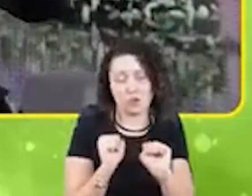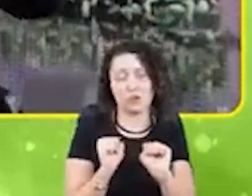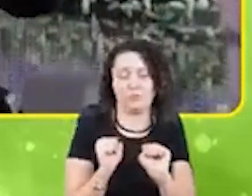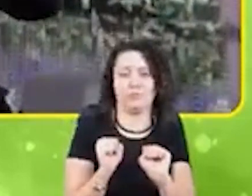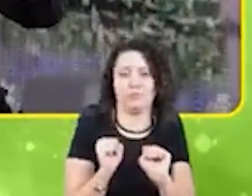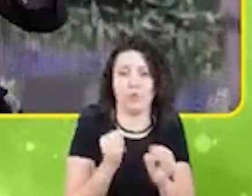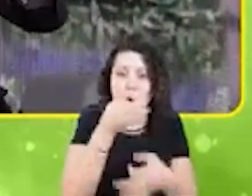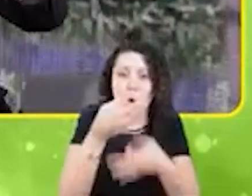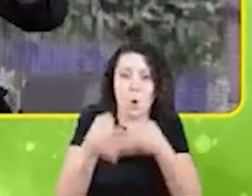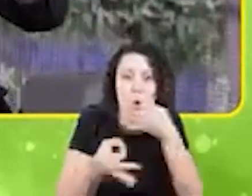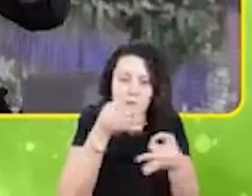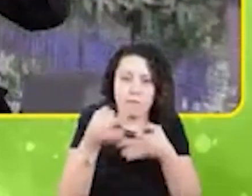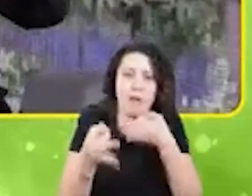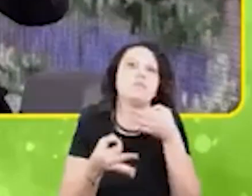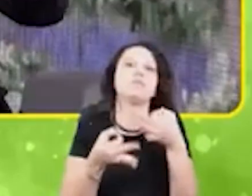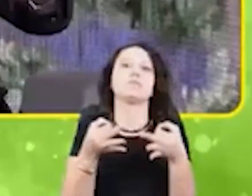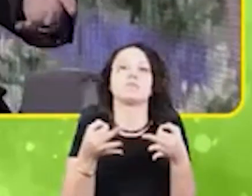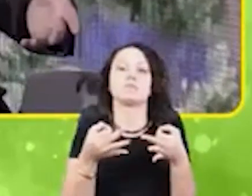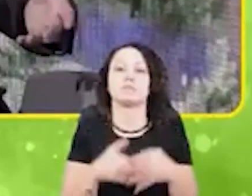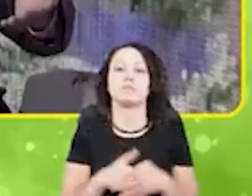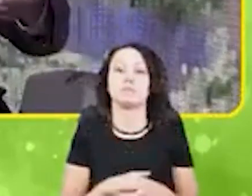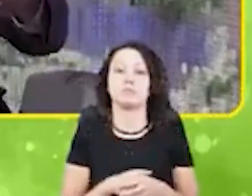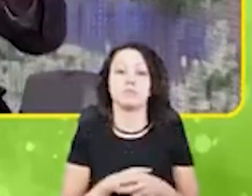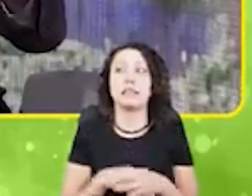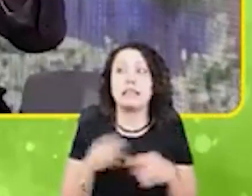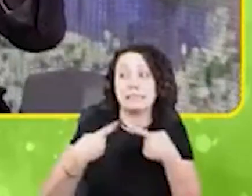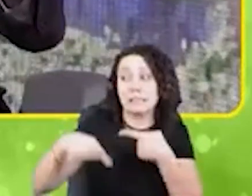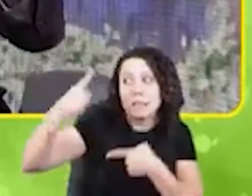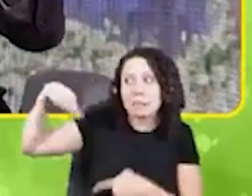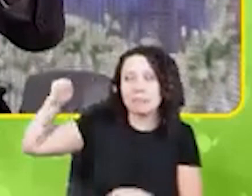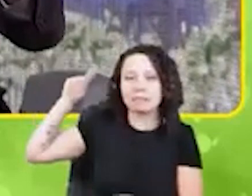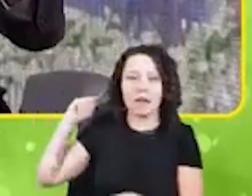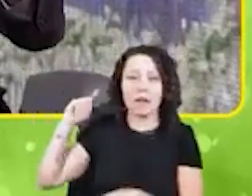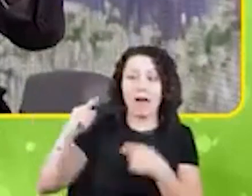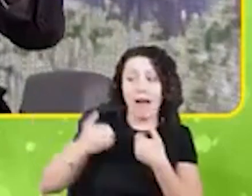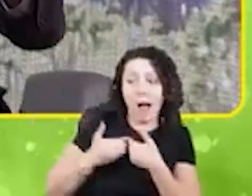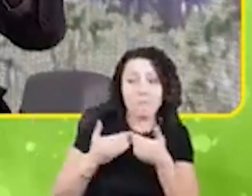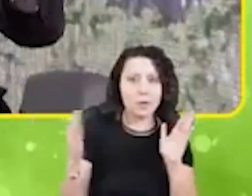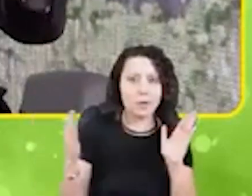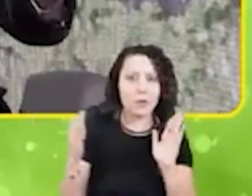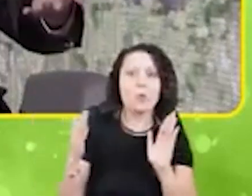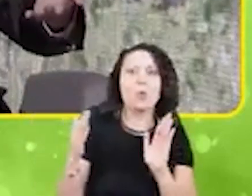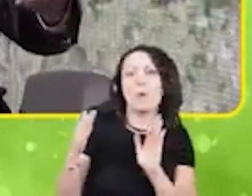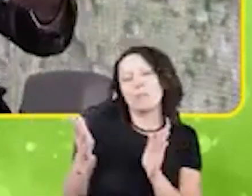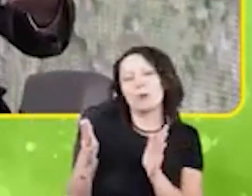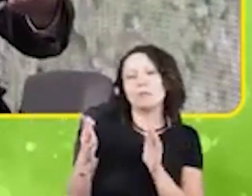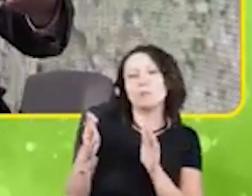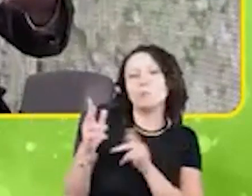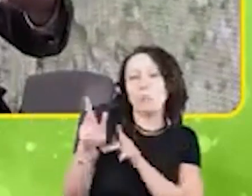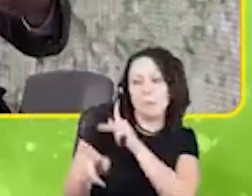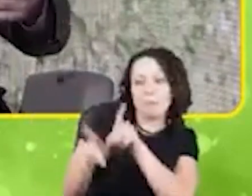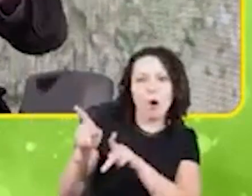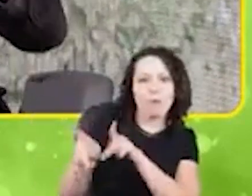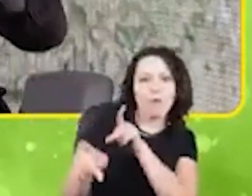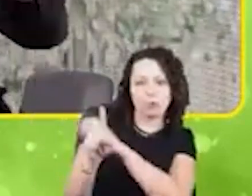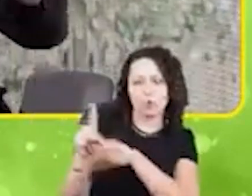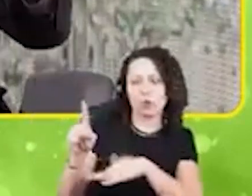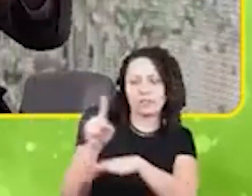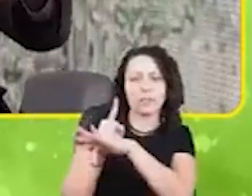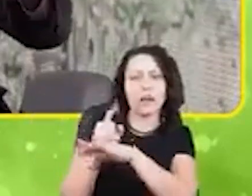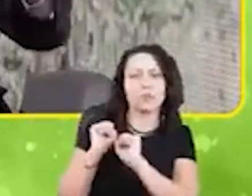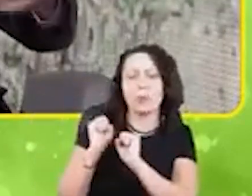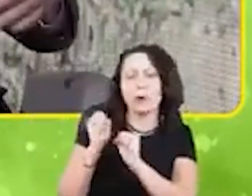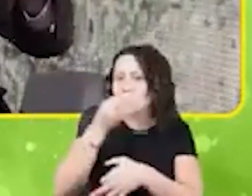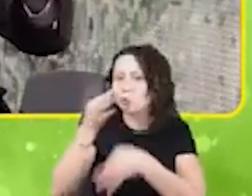para entrar em consulta pública na semana passada e ó e vai permanecer durante o período em consulta pública então